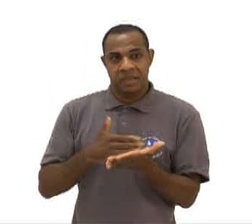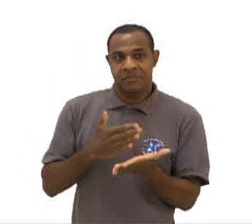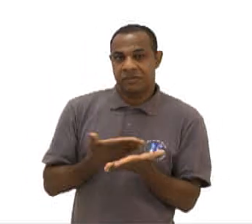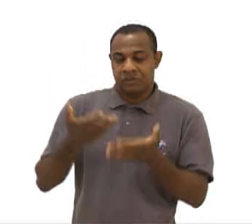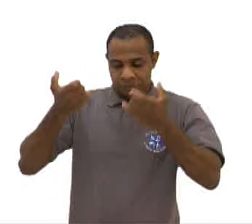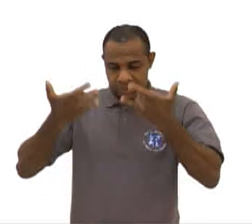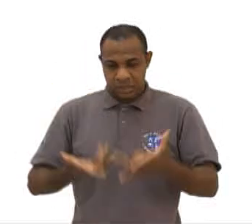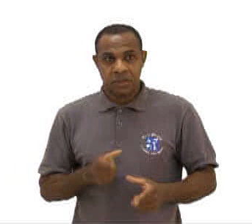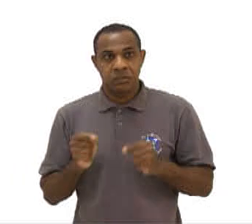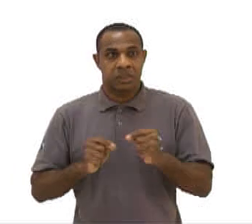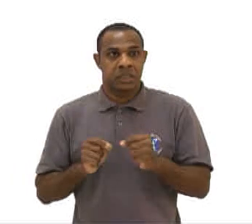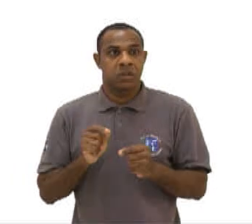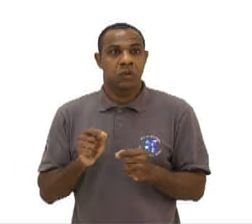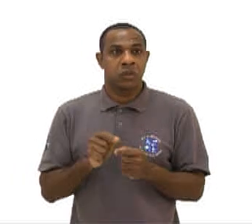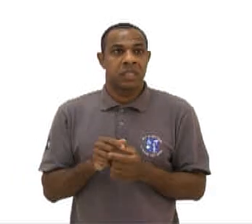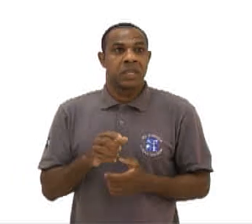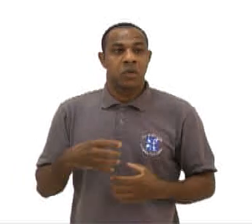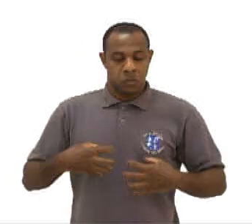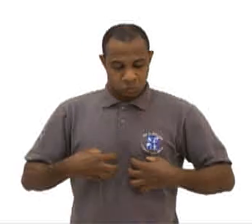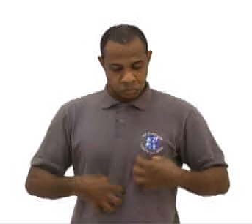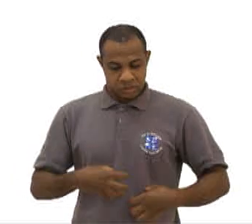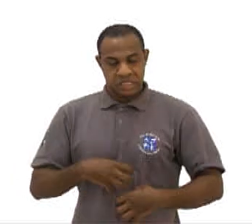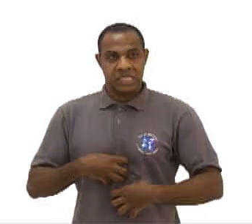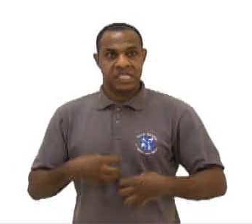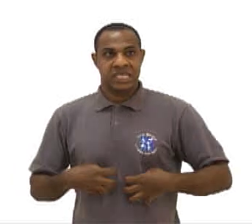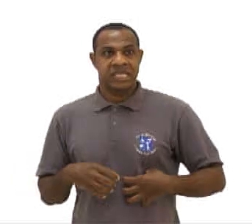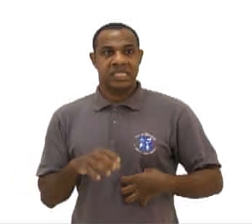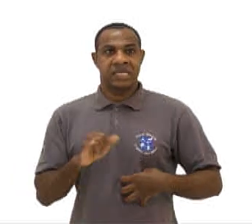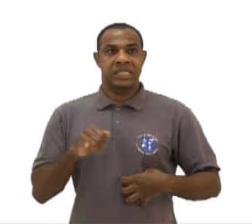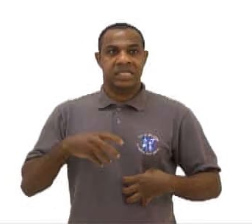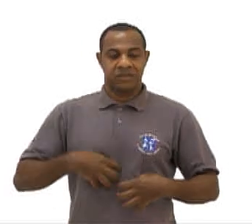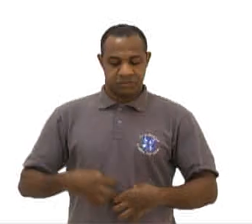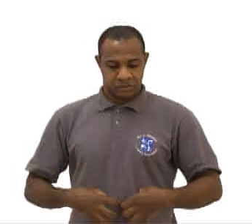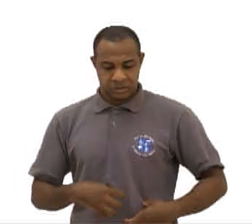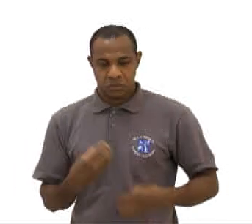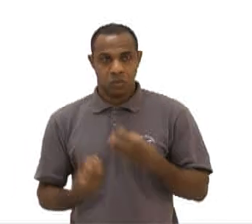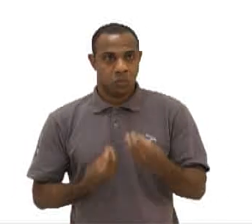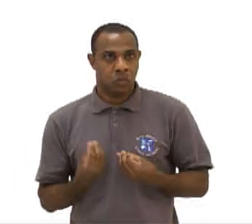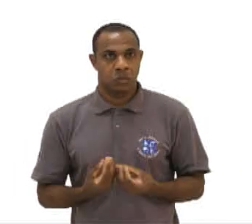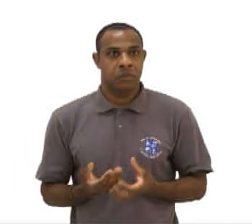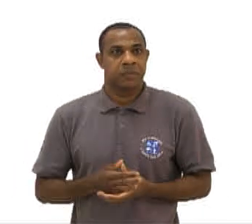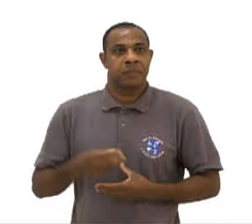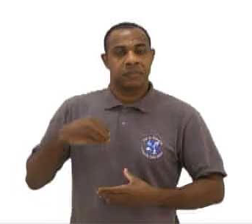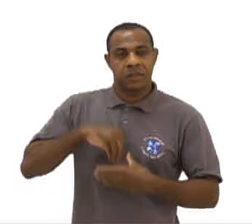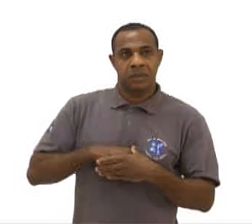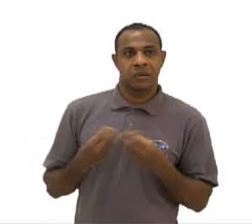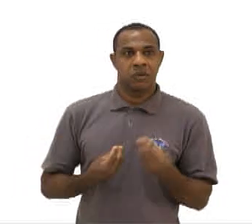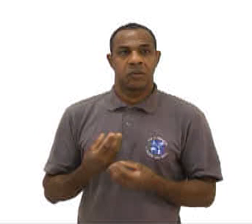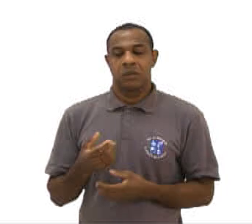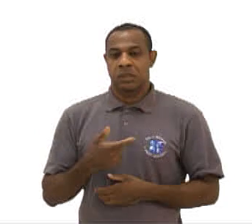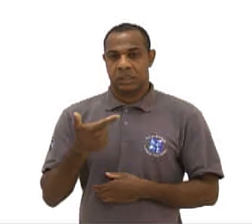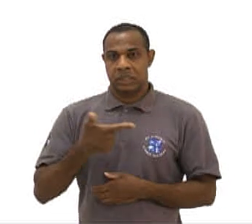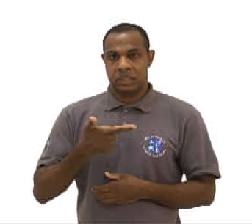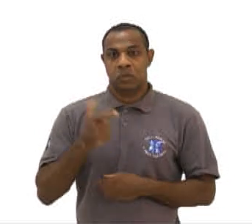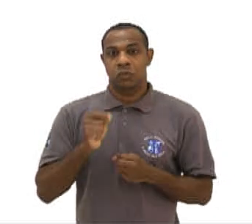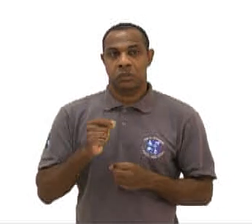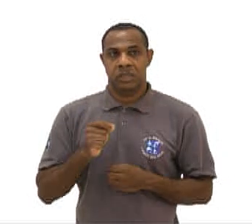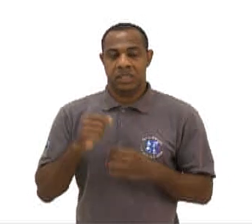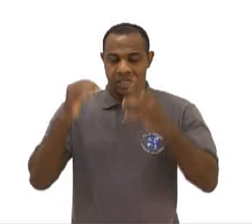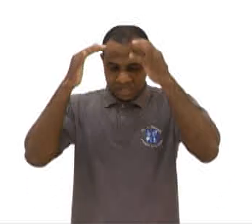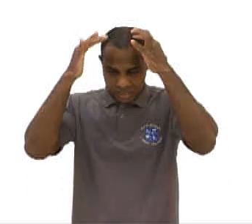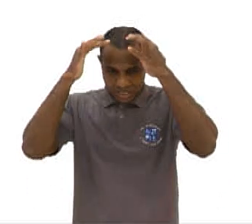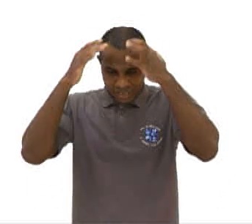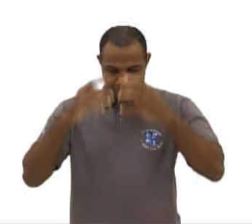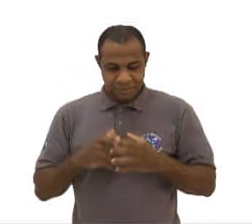pouquinho sobre o intestino. Dentro do sistema digestivo humano, existe o que alguns pesquisadores já chamam de segundo cérebro, com 500 milhões